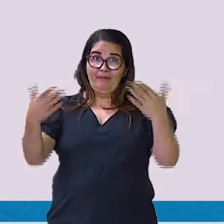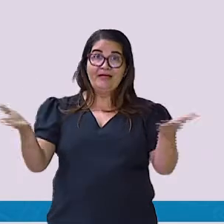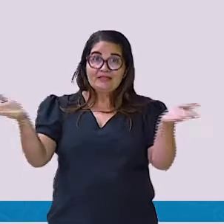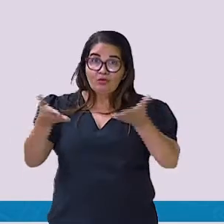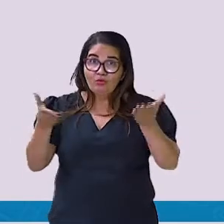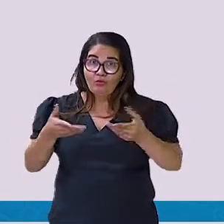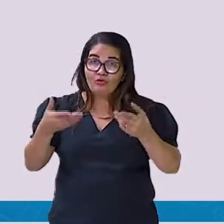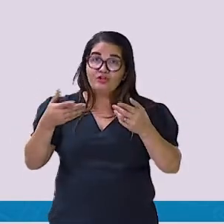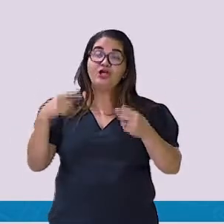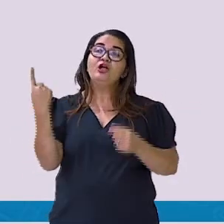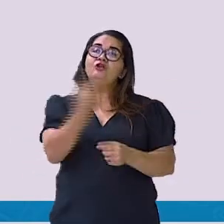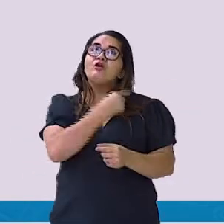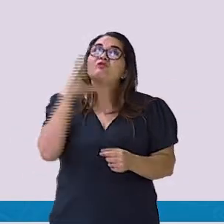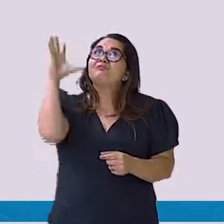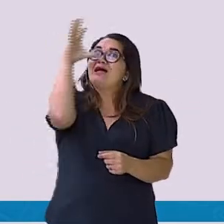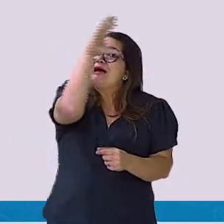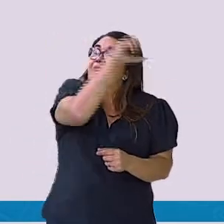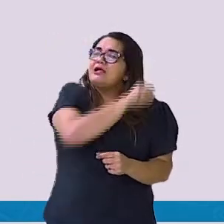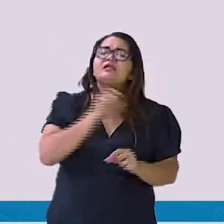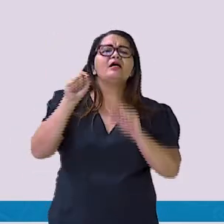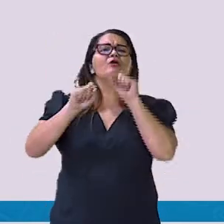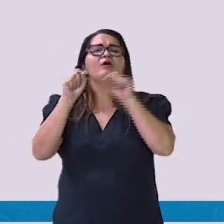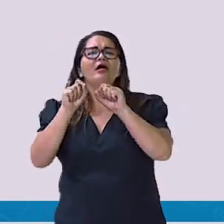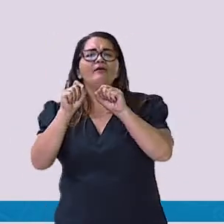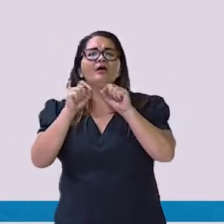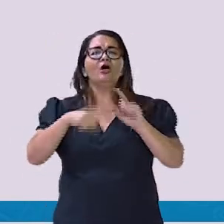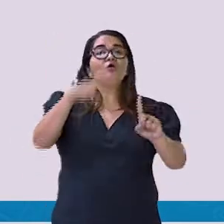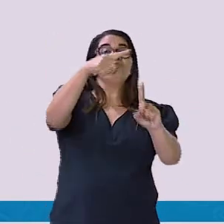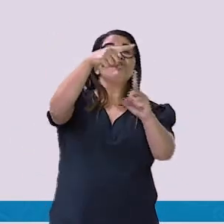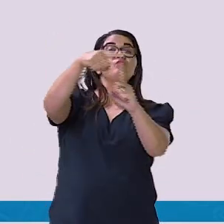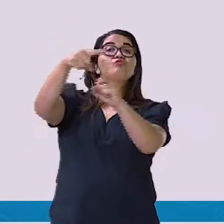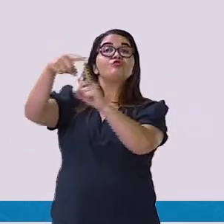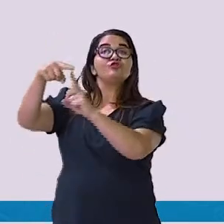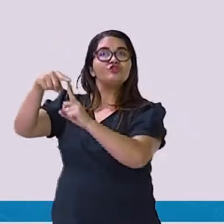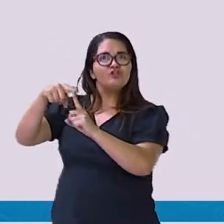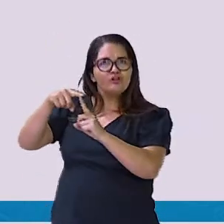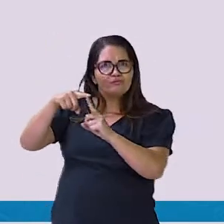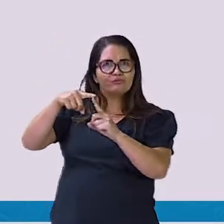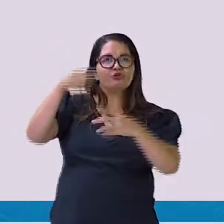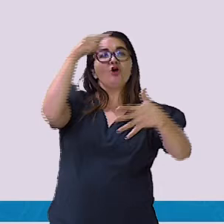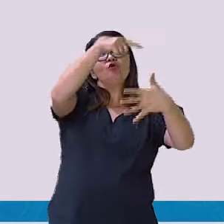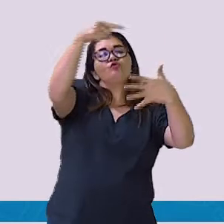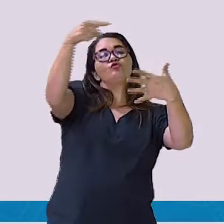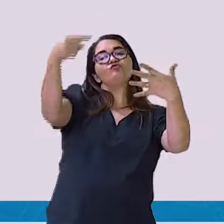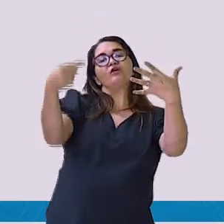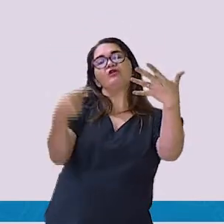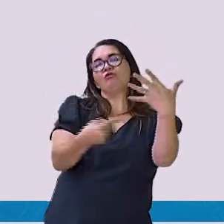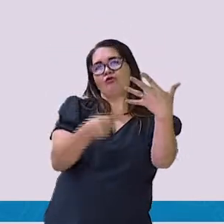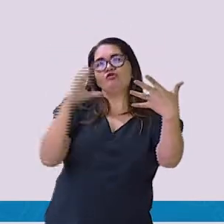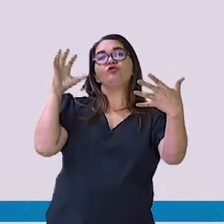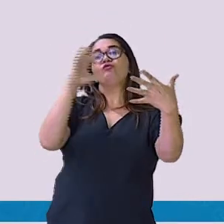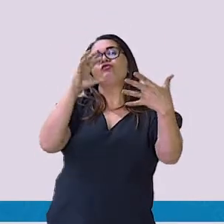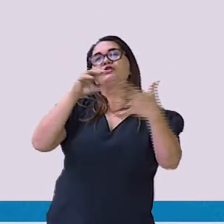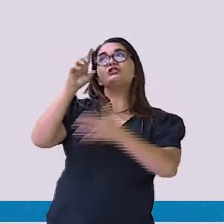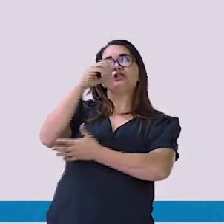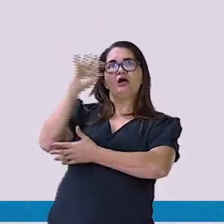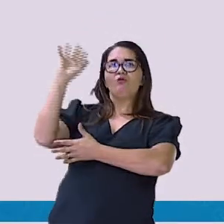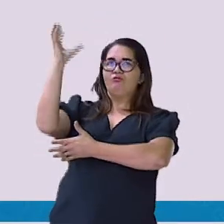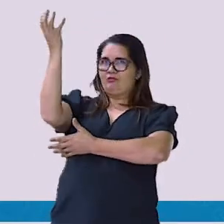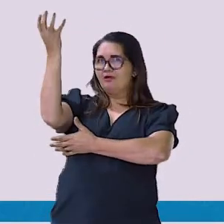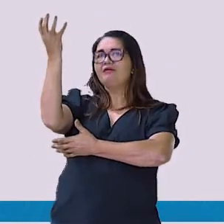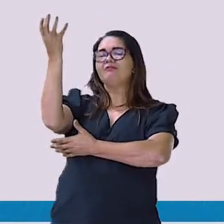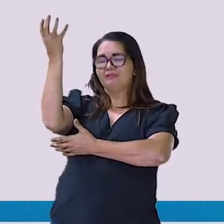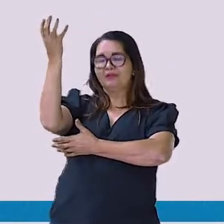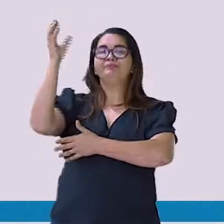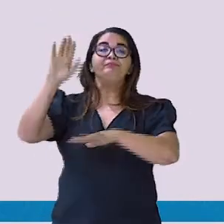de climas que existem neste continente que é muito grande de norte a sul. E